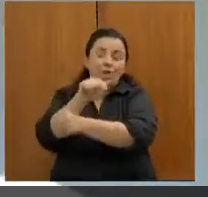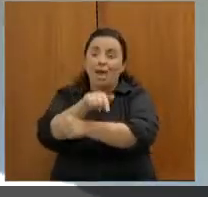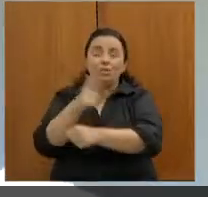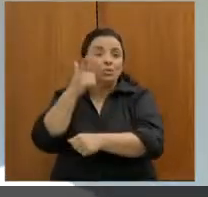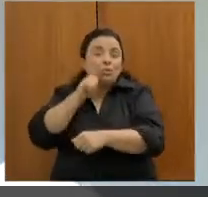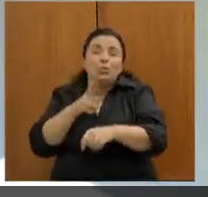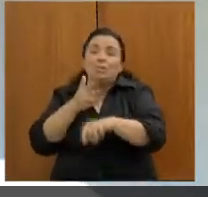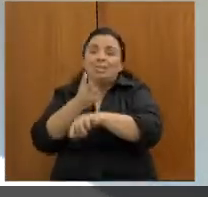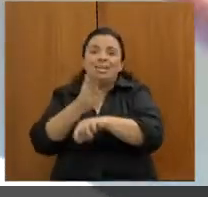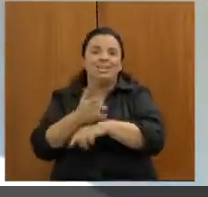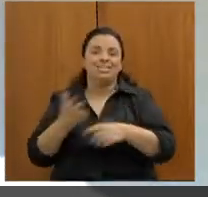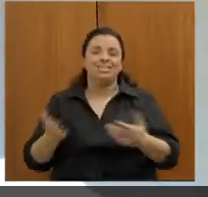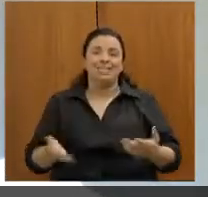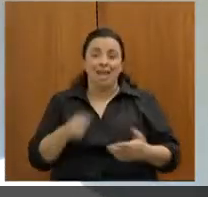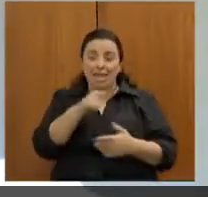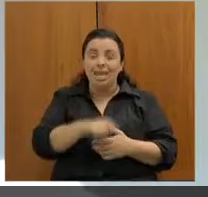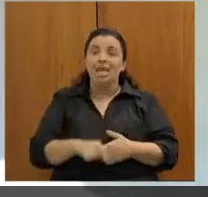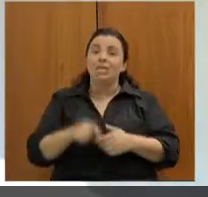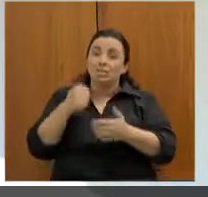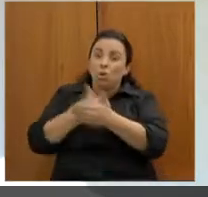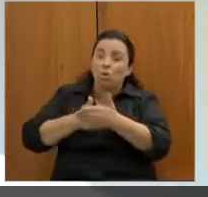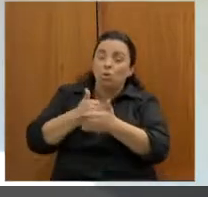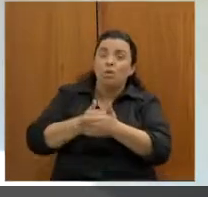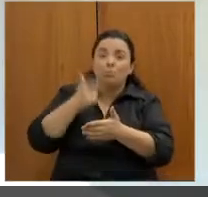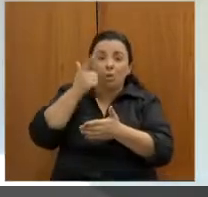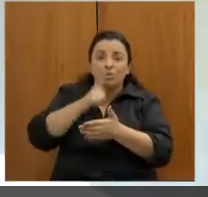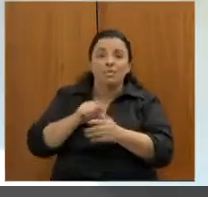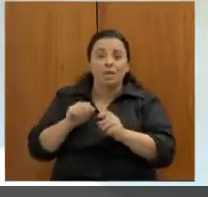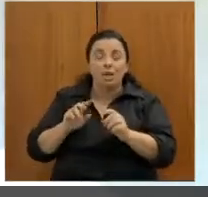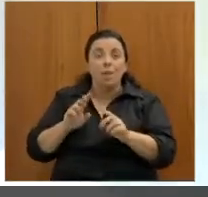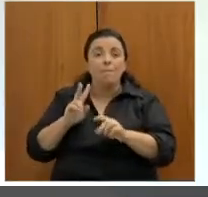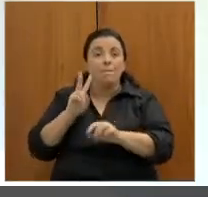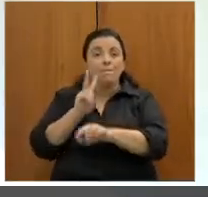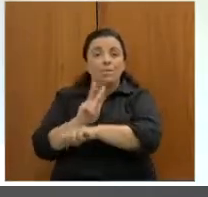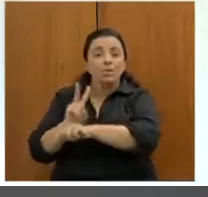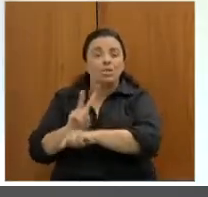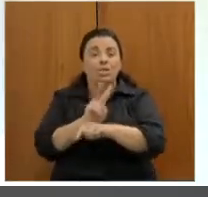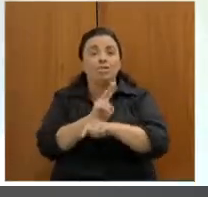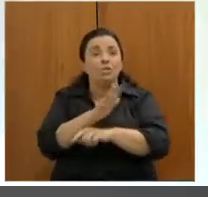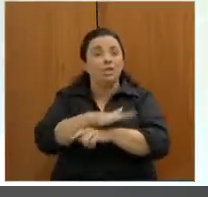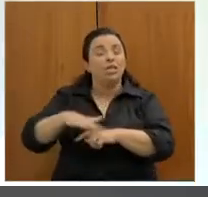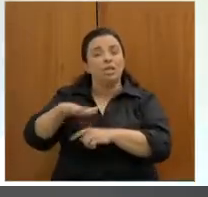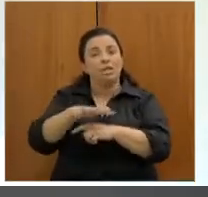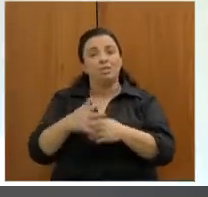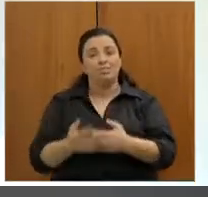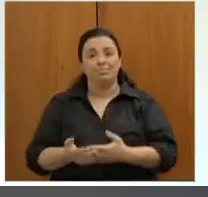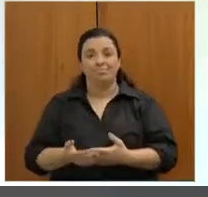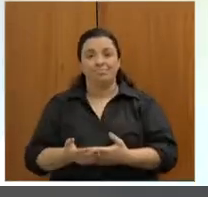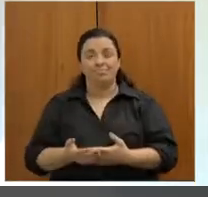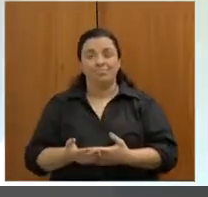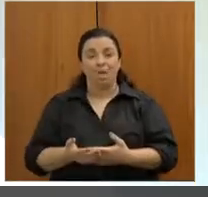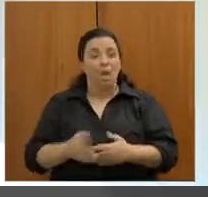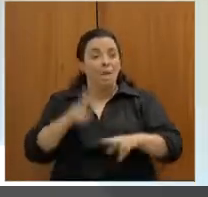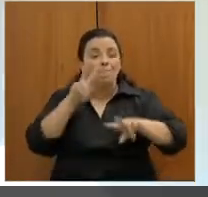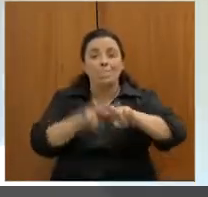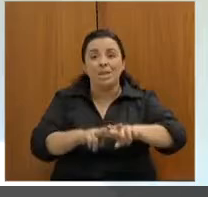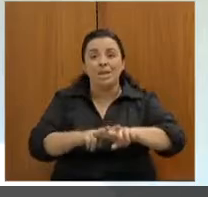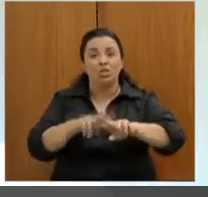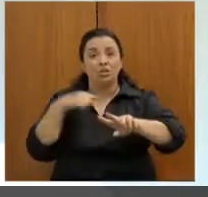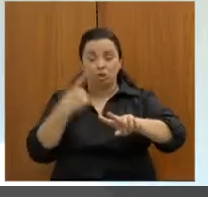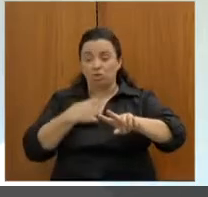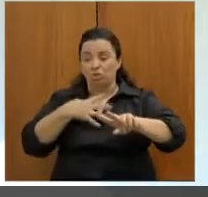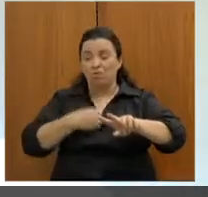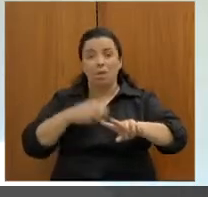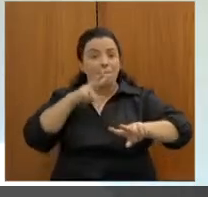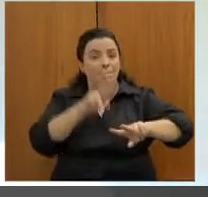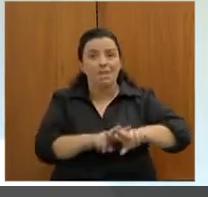disso é um estado que eu gosto e termina em carteira em Castelo Novo filho tira nossa